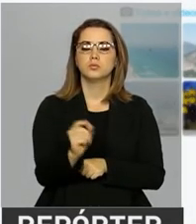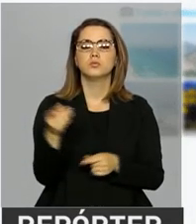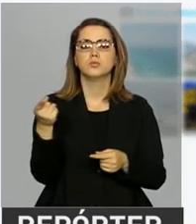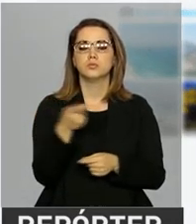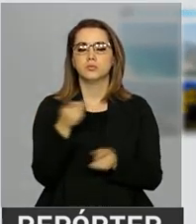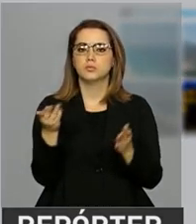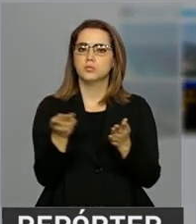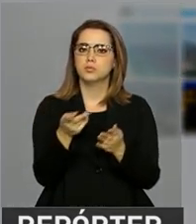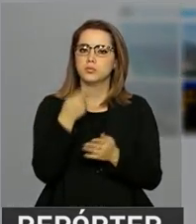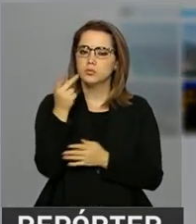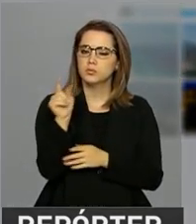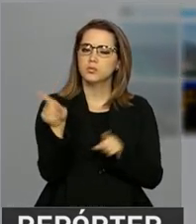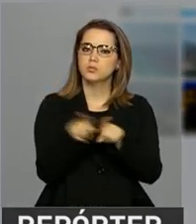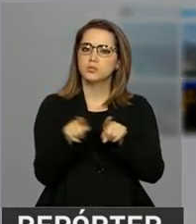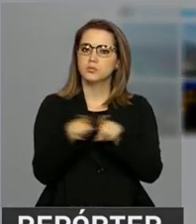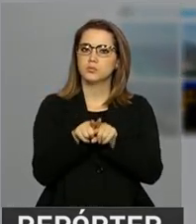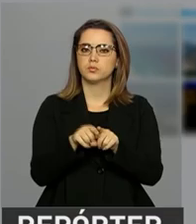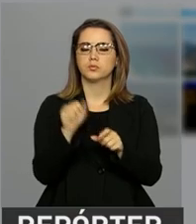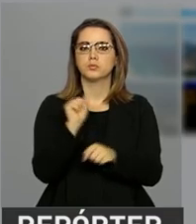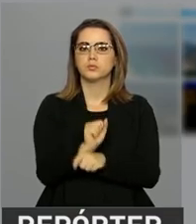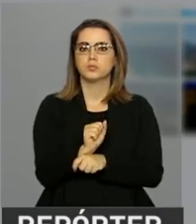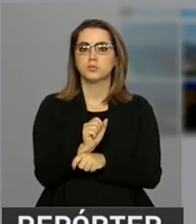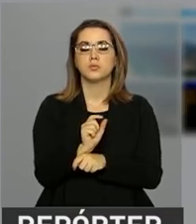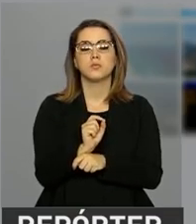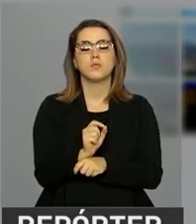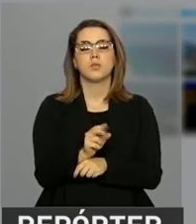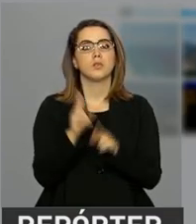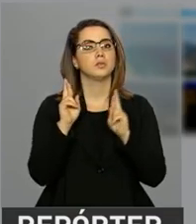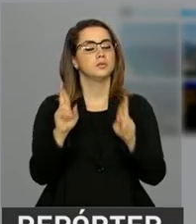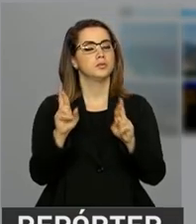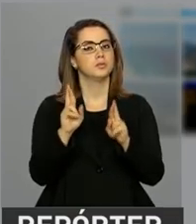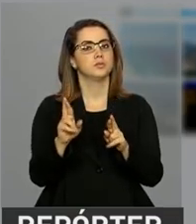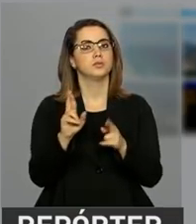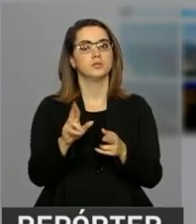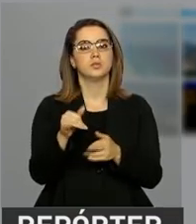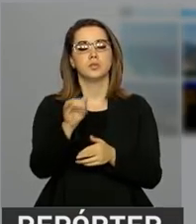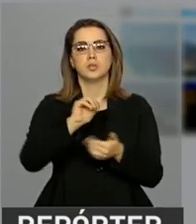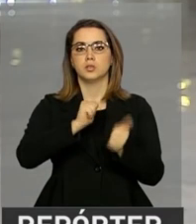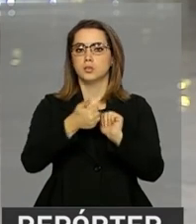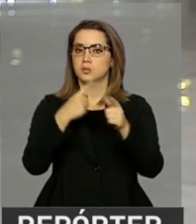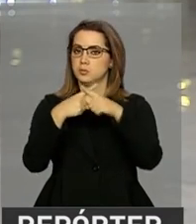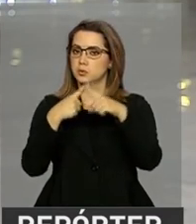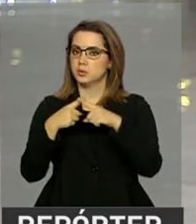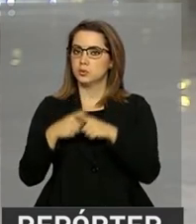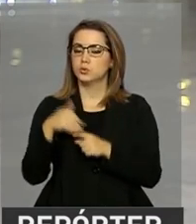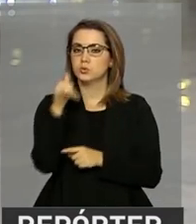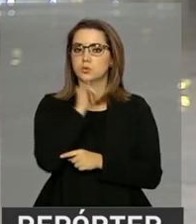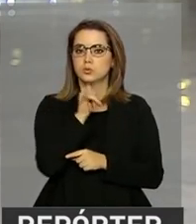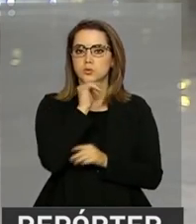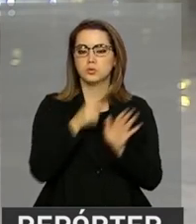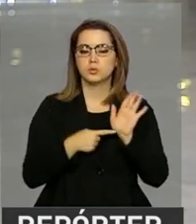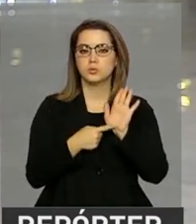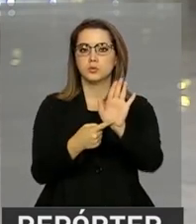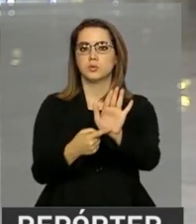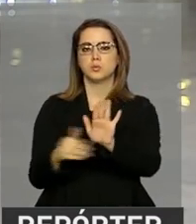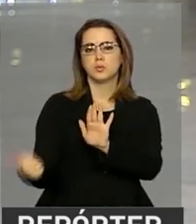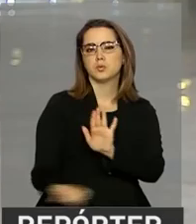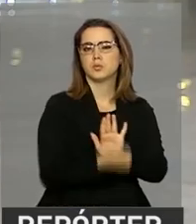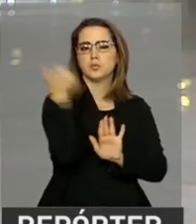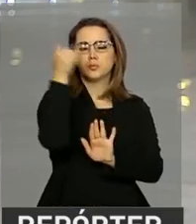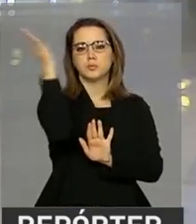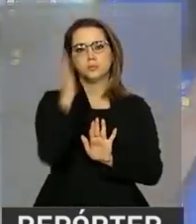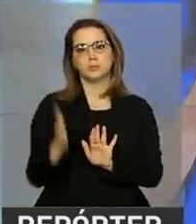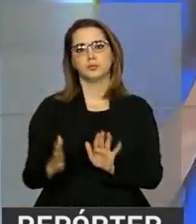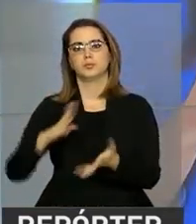também que espera que os Jogos Olímpicos do Rio sejam um exemplo e que eles mostrem para o mundo o melhor do Brasil.